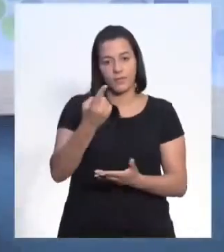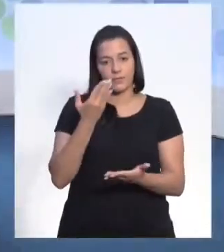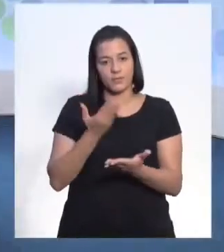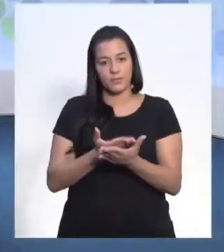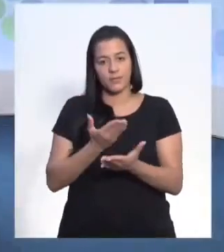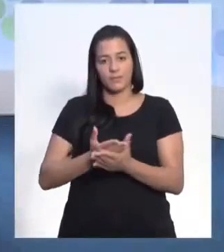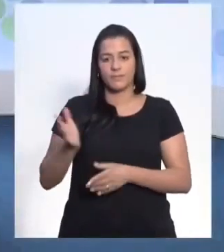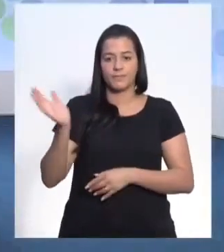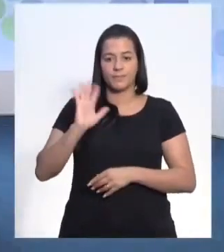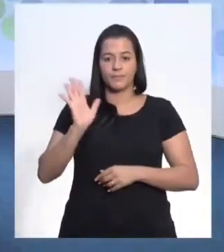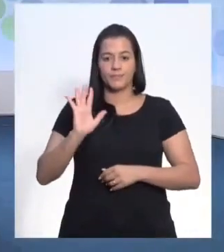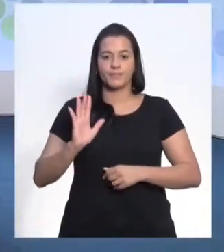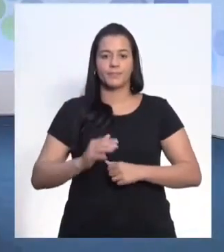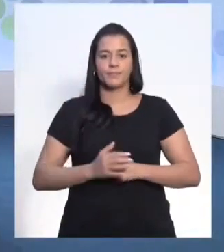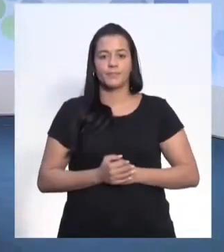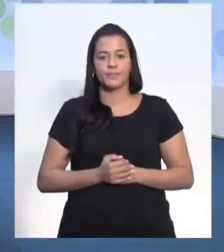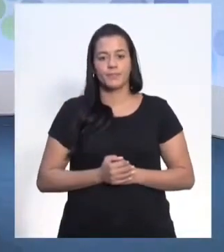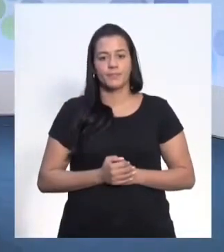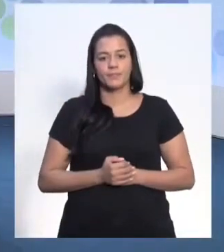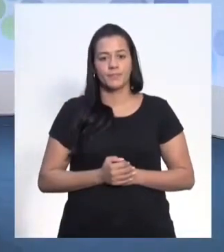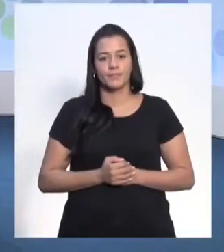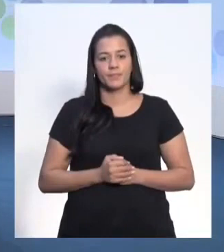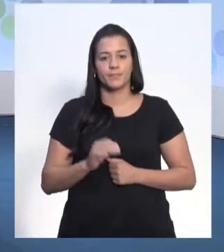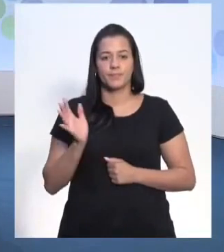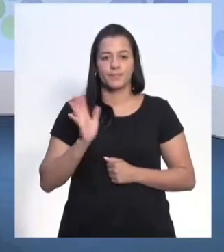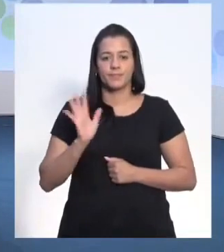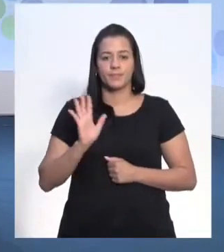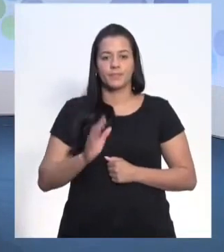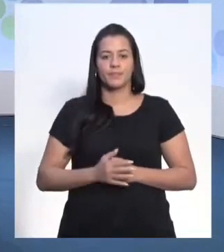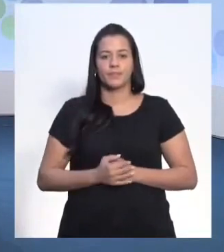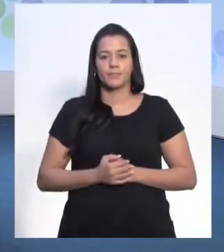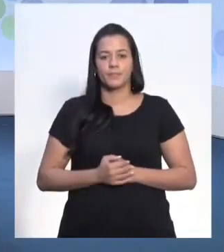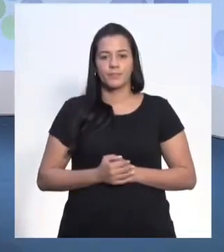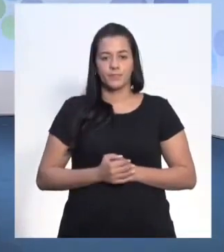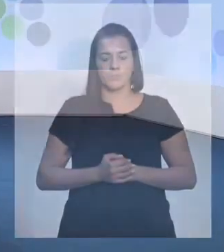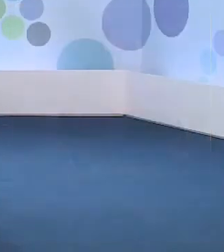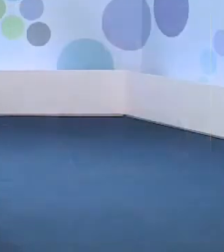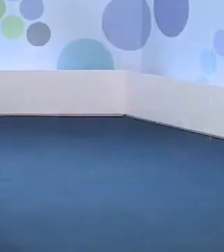próxima aula. Não percam a próxima demanda. Tchau, tchau, professor. Tchau.